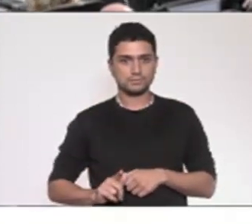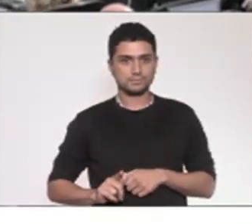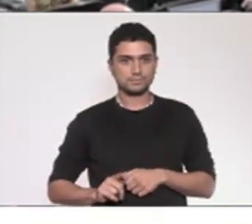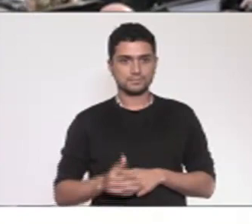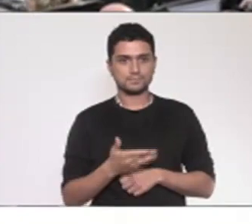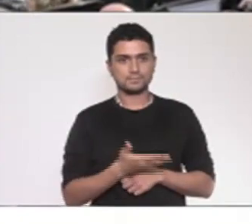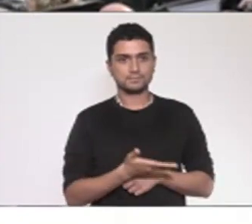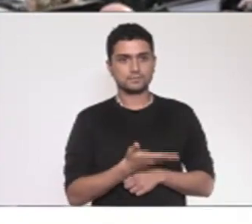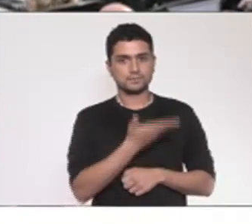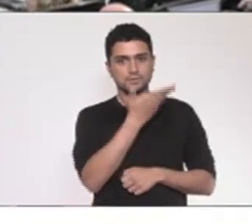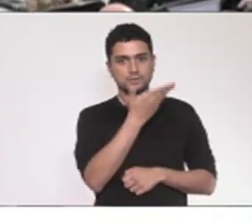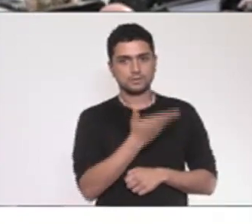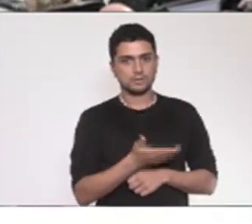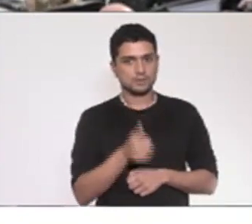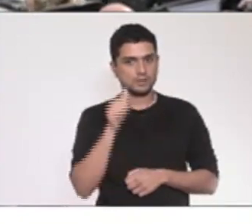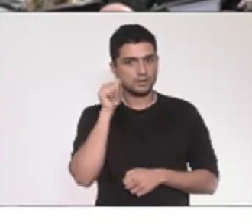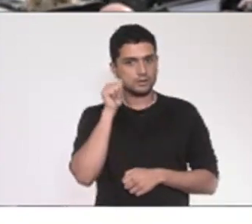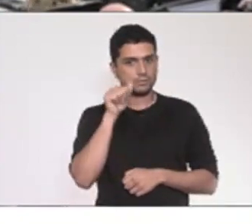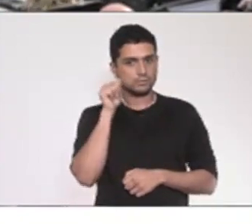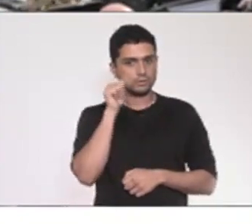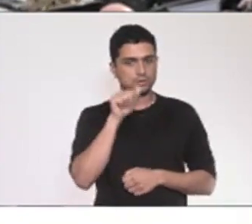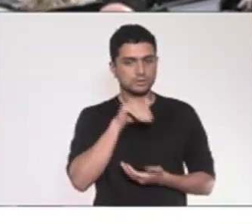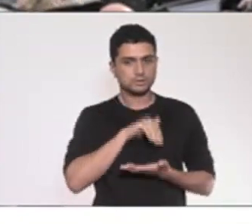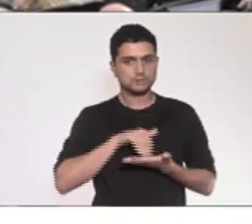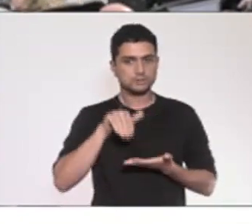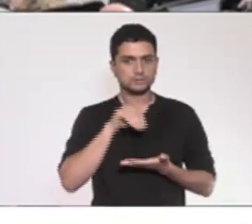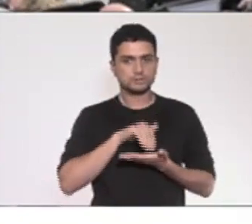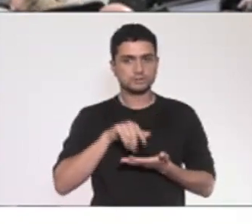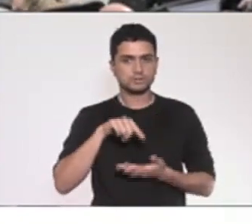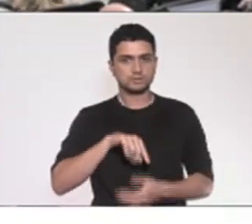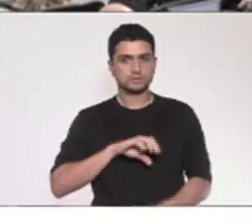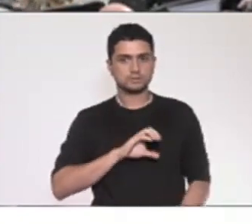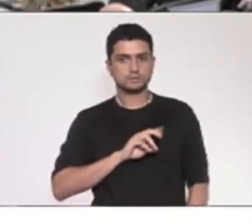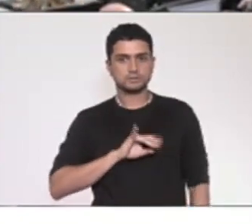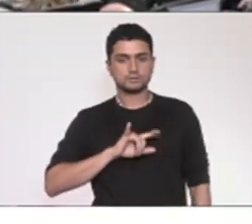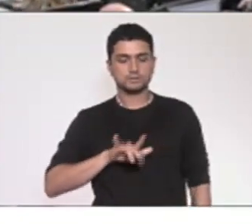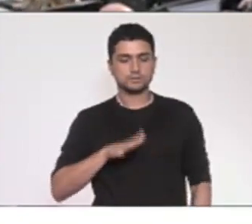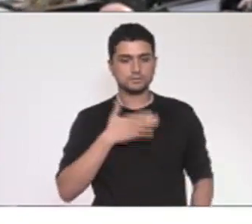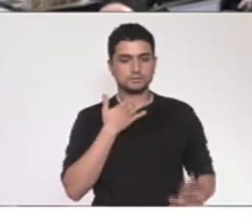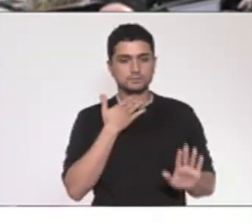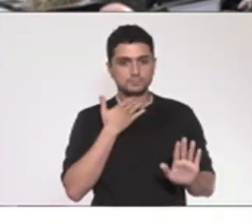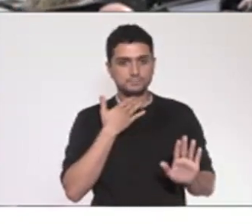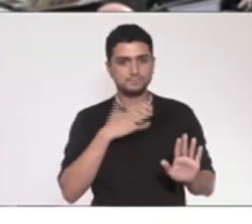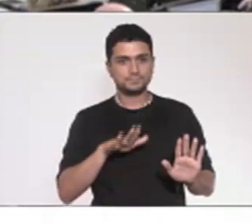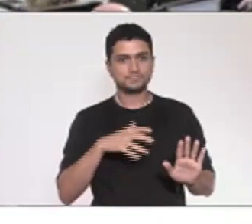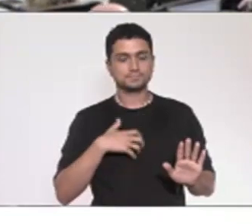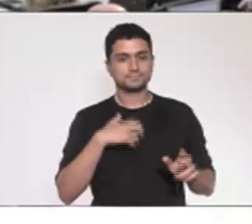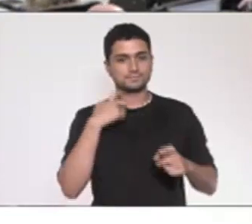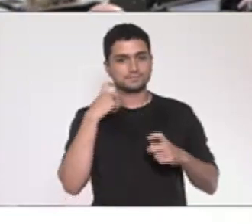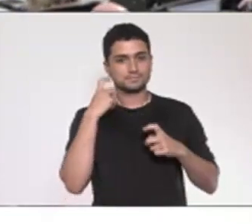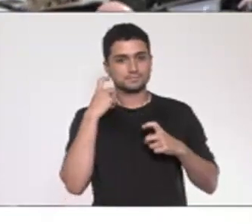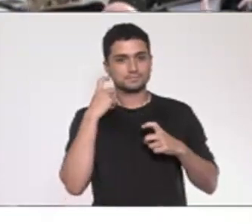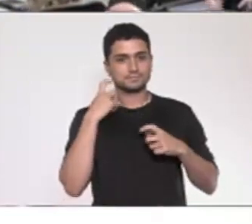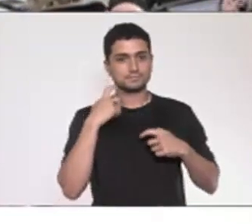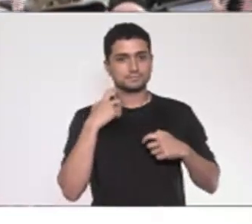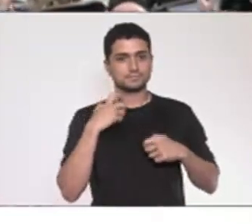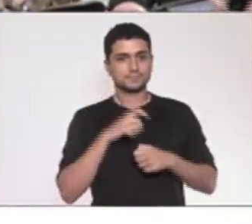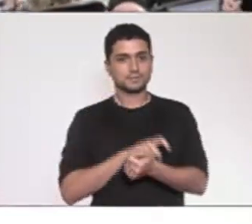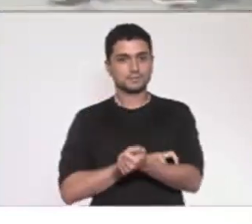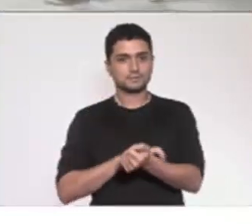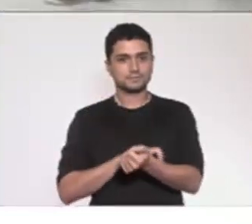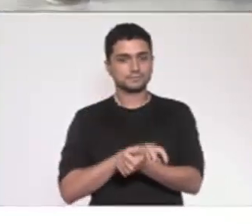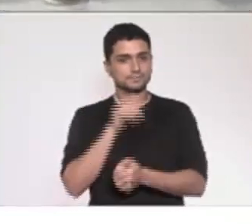Gestão Administrativa da Polícia Civil do Estado do Rio de Janeiro, ficou até engasgo, doutora Gisele de Lima Pereira.